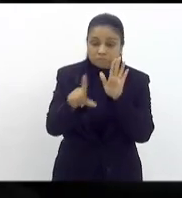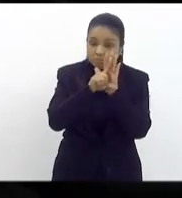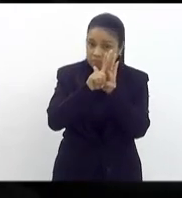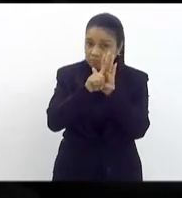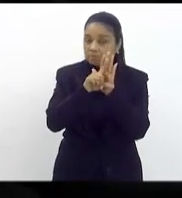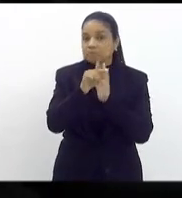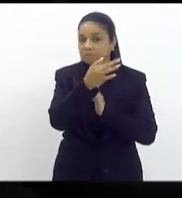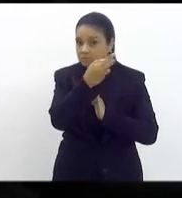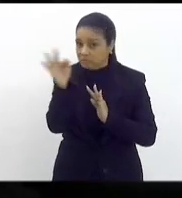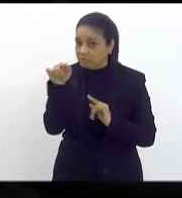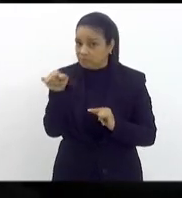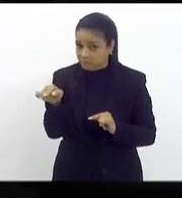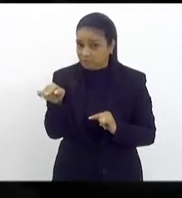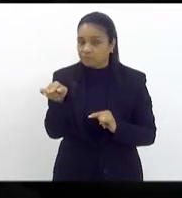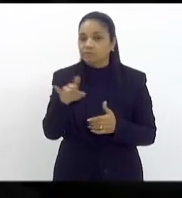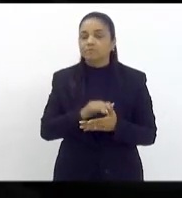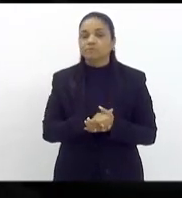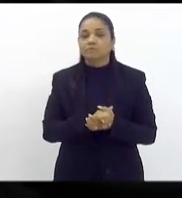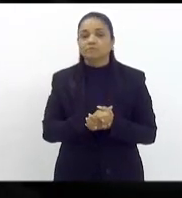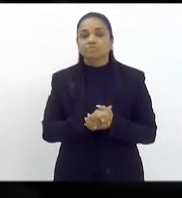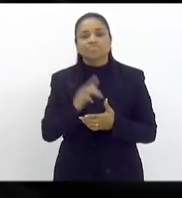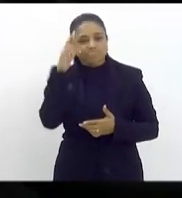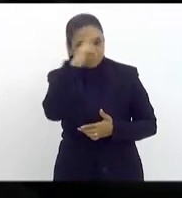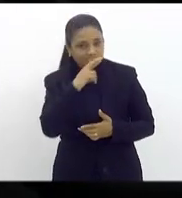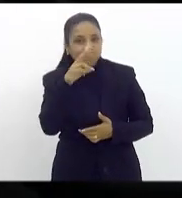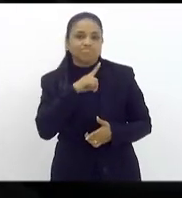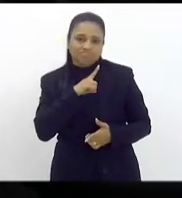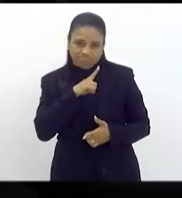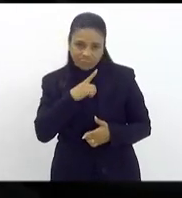existe essa fiscalização.